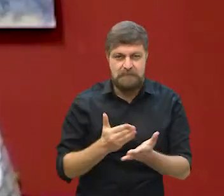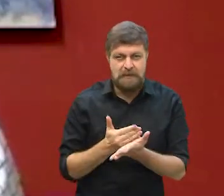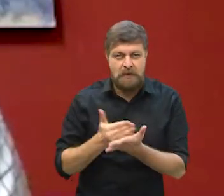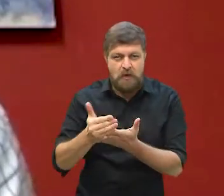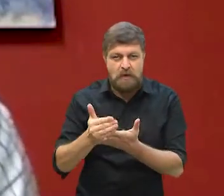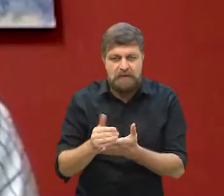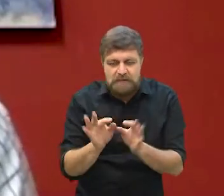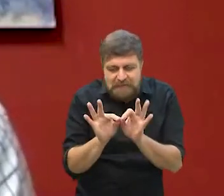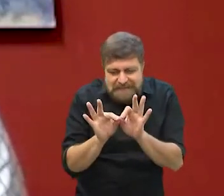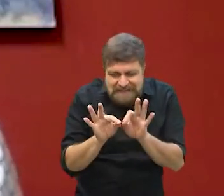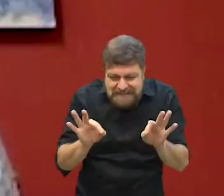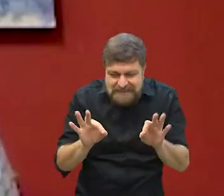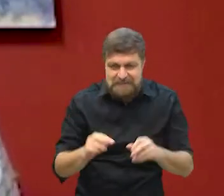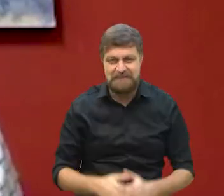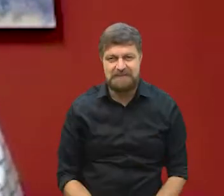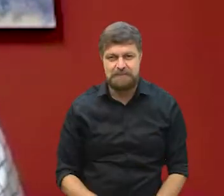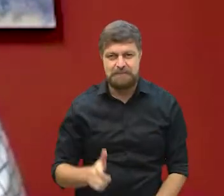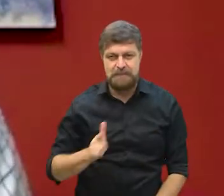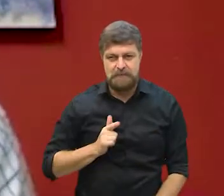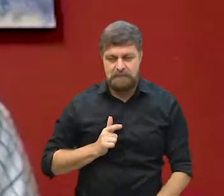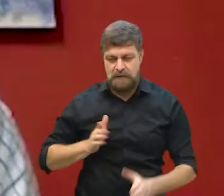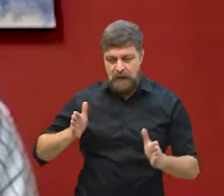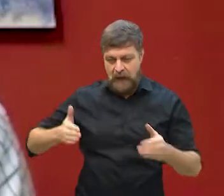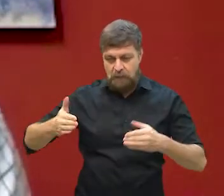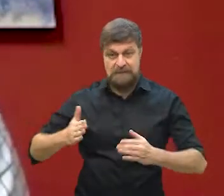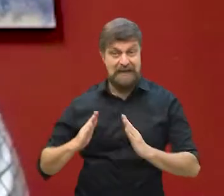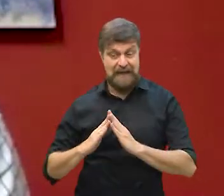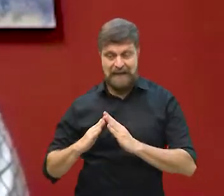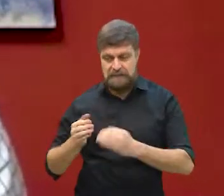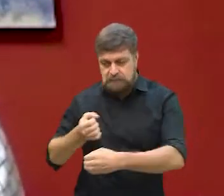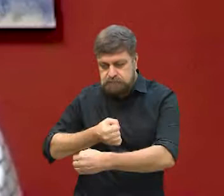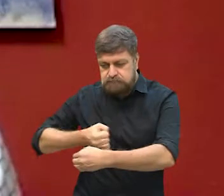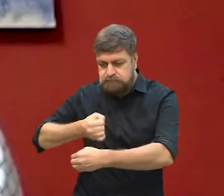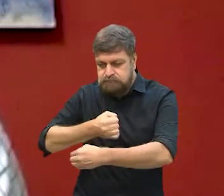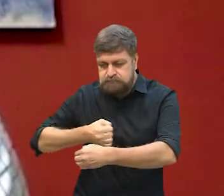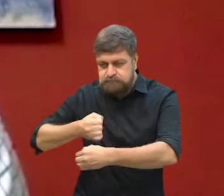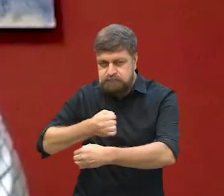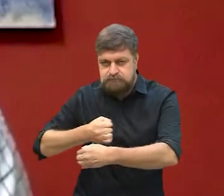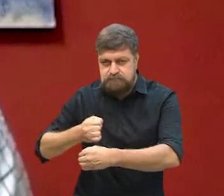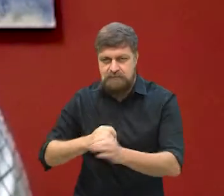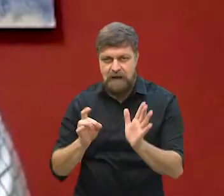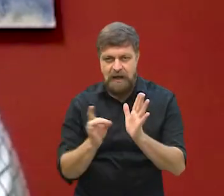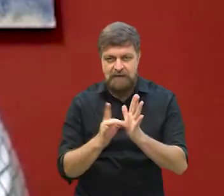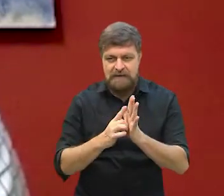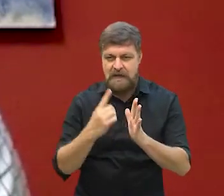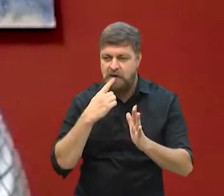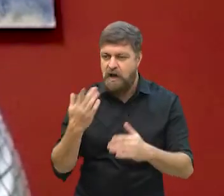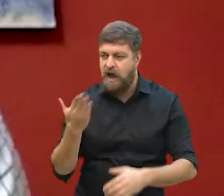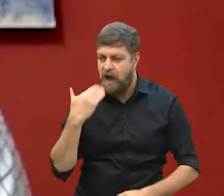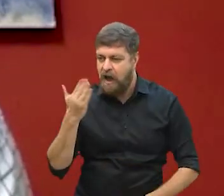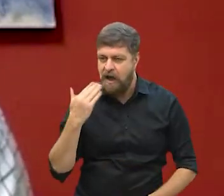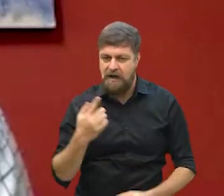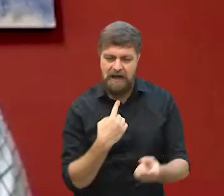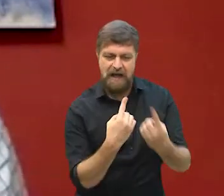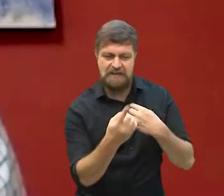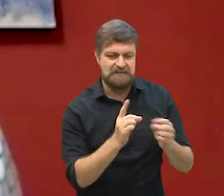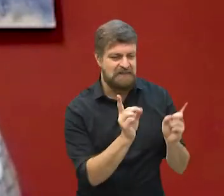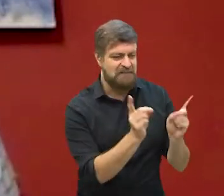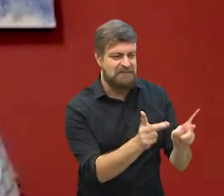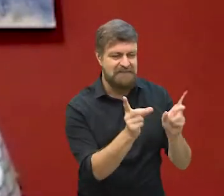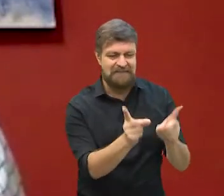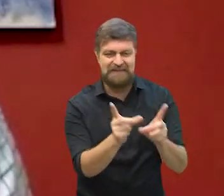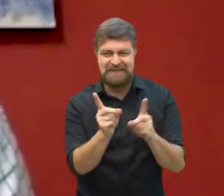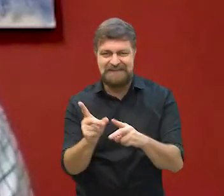muito pequenininho, fazendo na cozinha de casa, 10, 15 vidros, vendendo aqui nas rodovias para